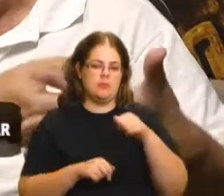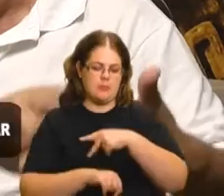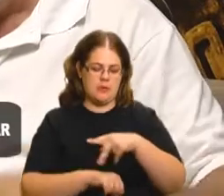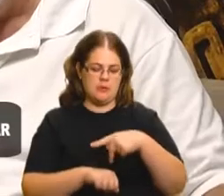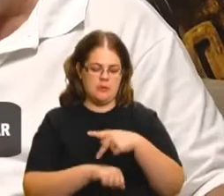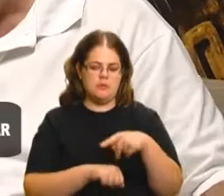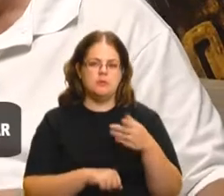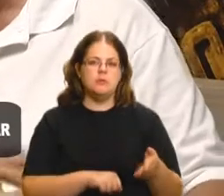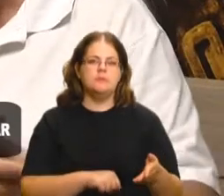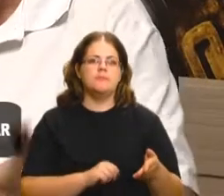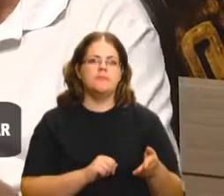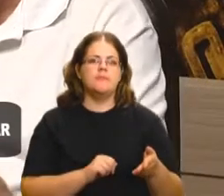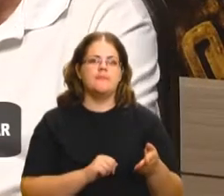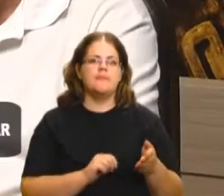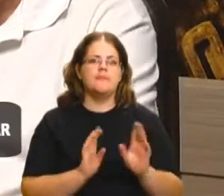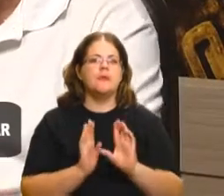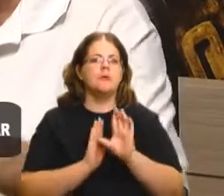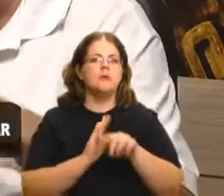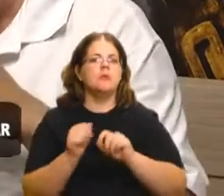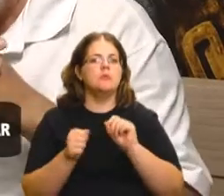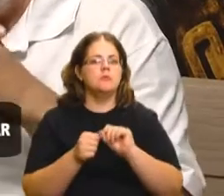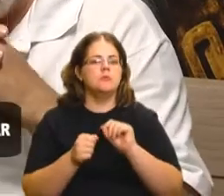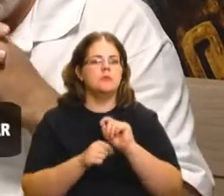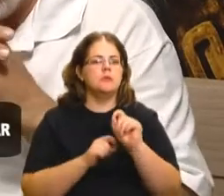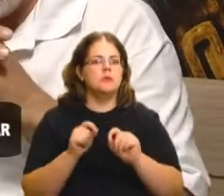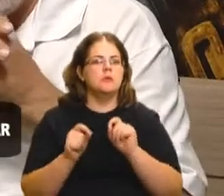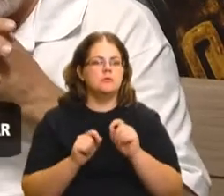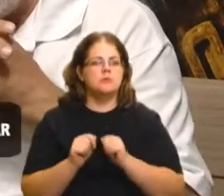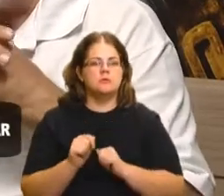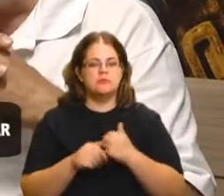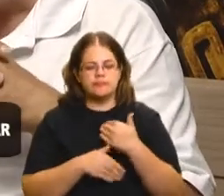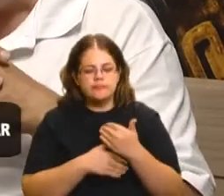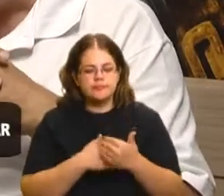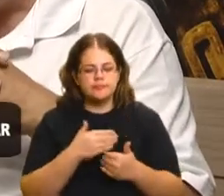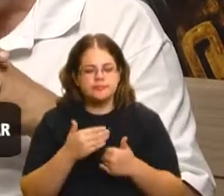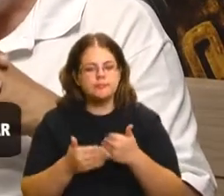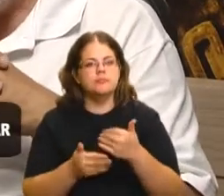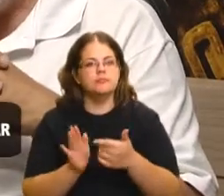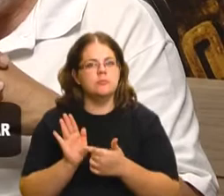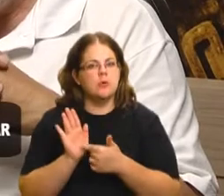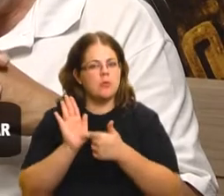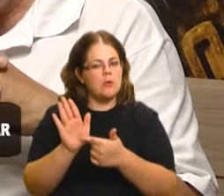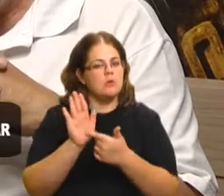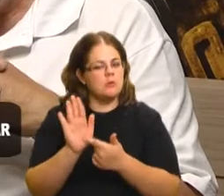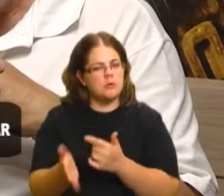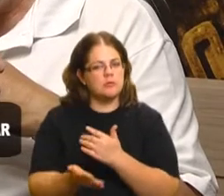é anterior a isso, mas a partir dali ele ganha alento.